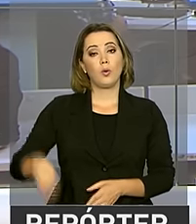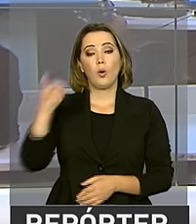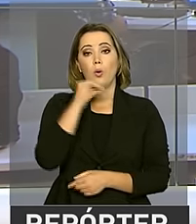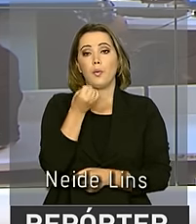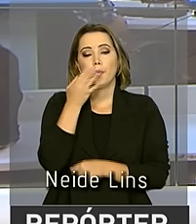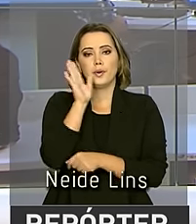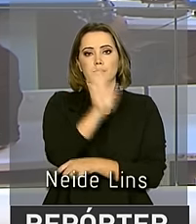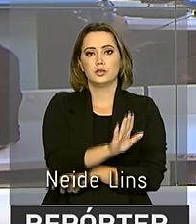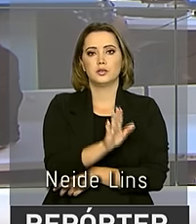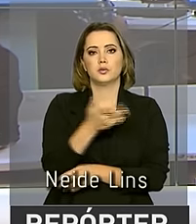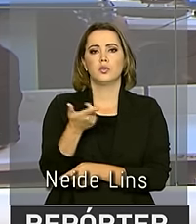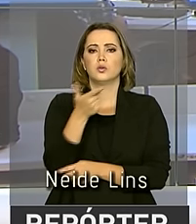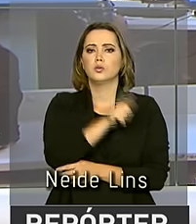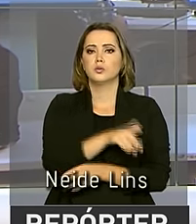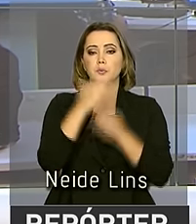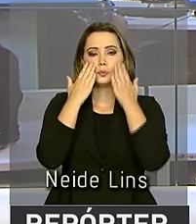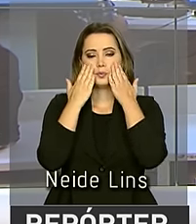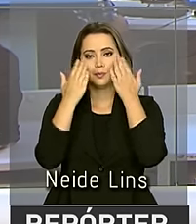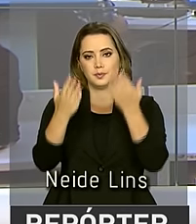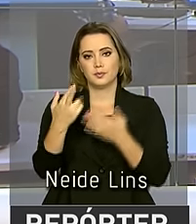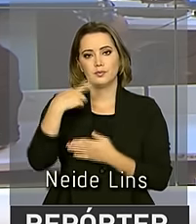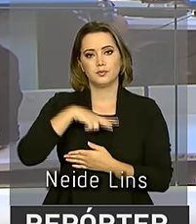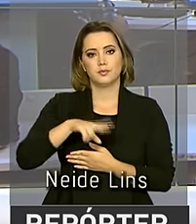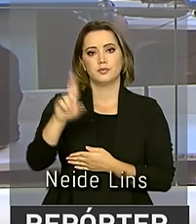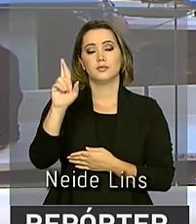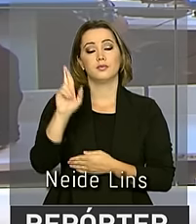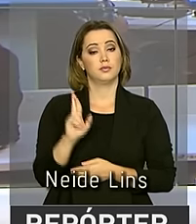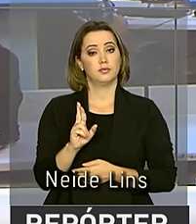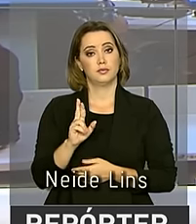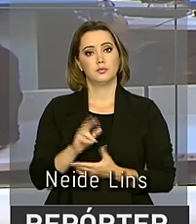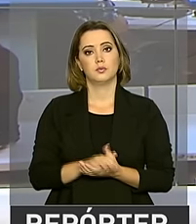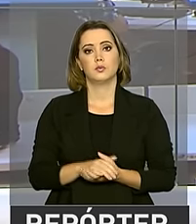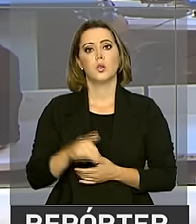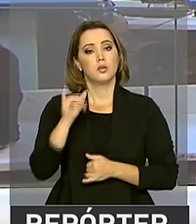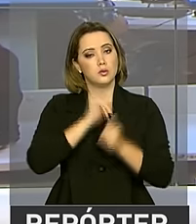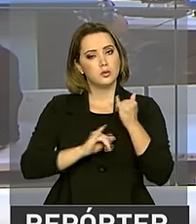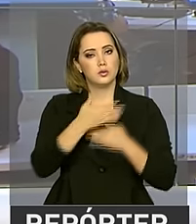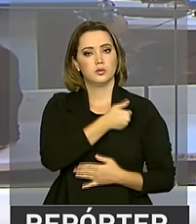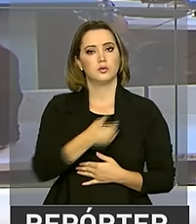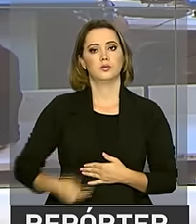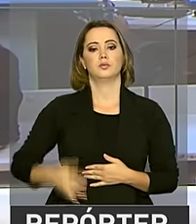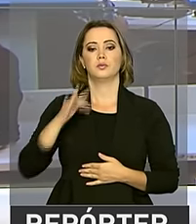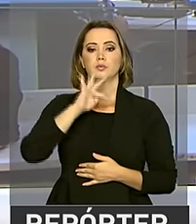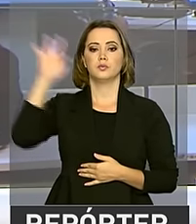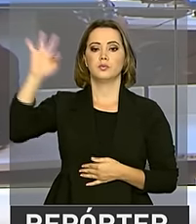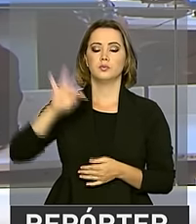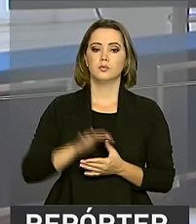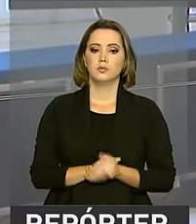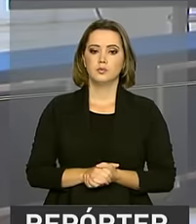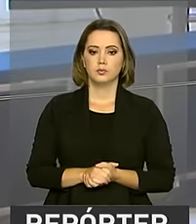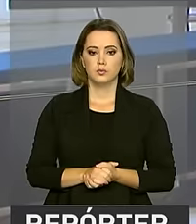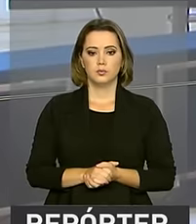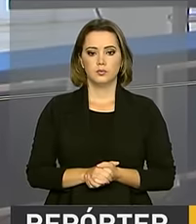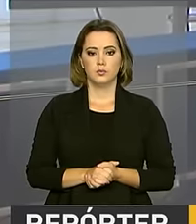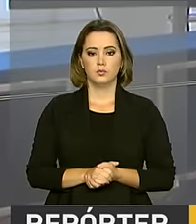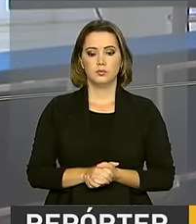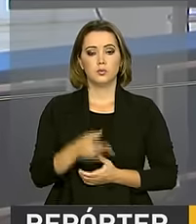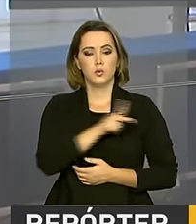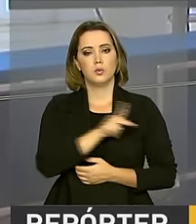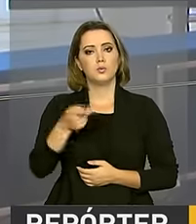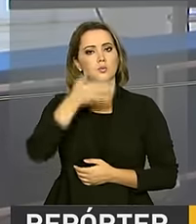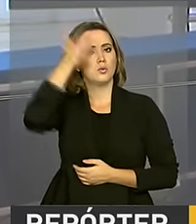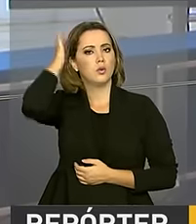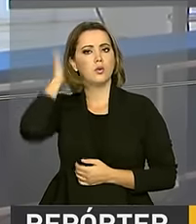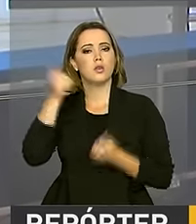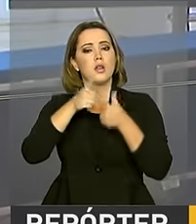Olá boa tarde estamos de volta com mais uma edição do repórter NBR e as notícias do governo federal o presidente